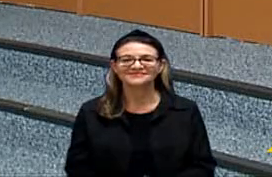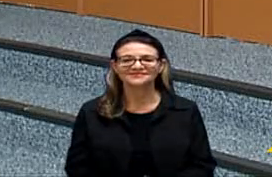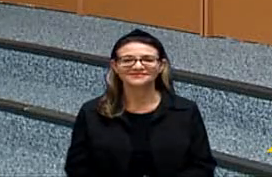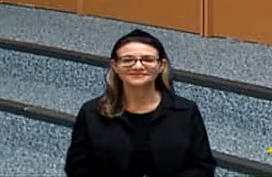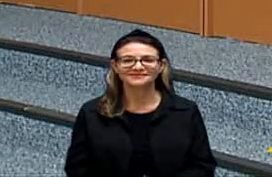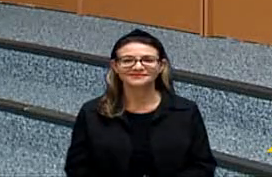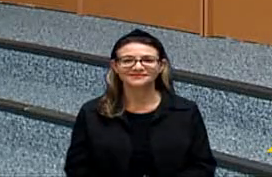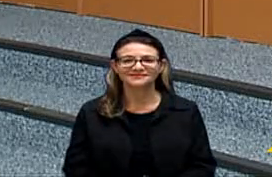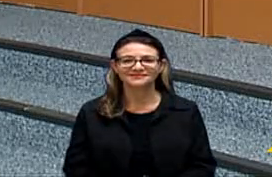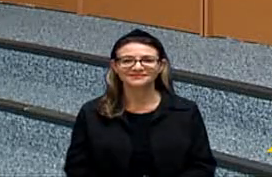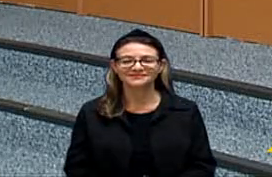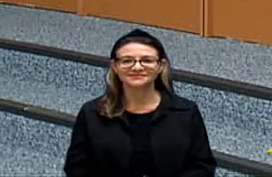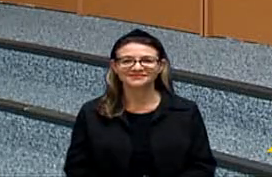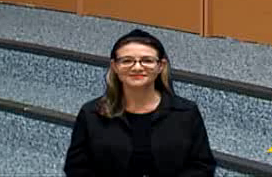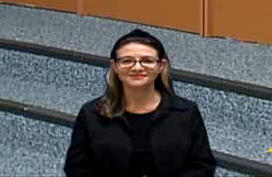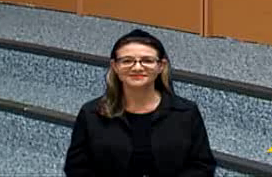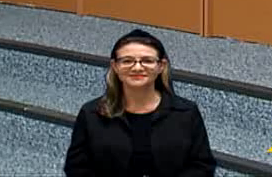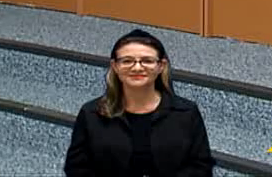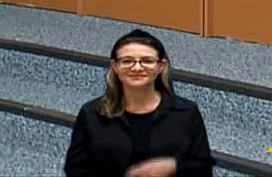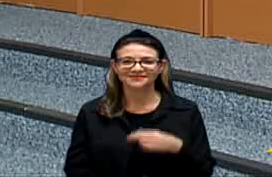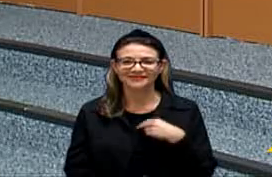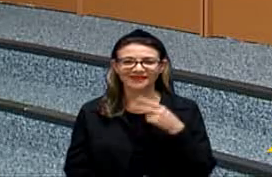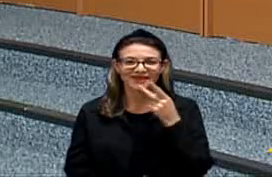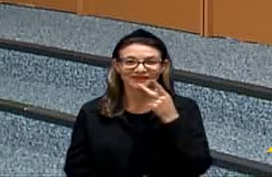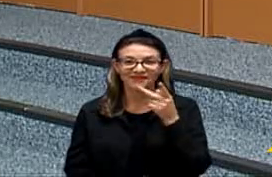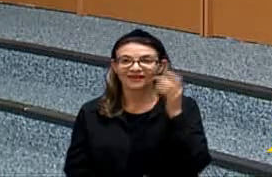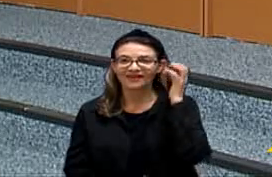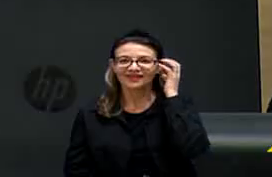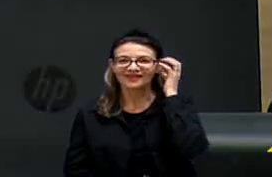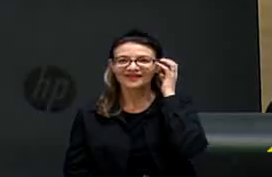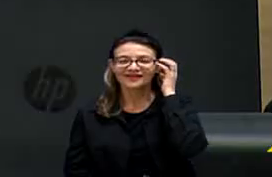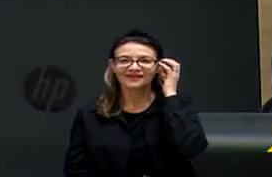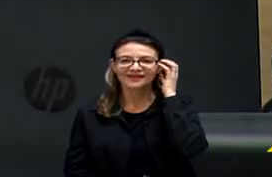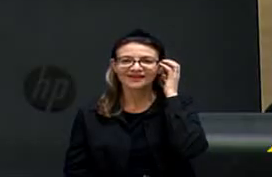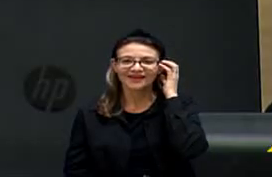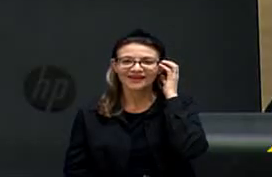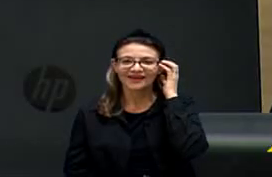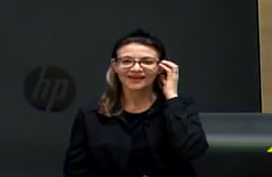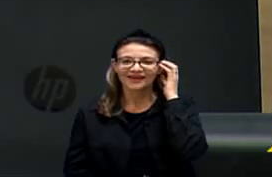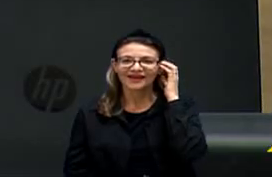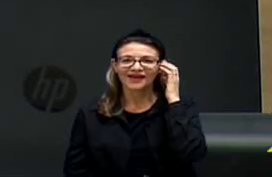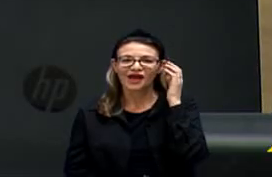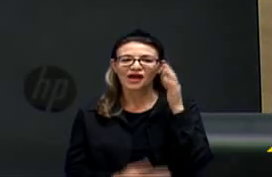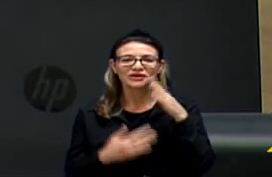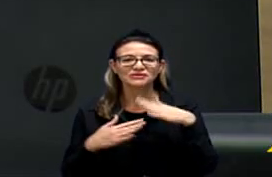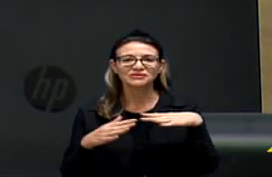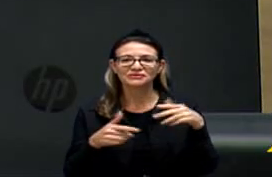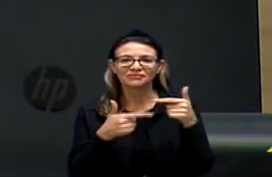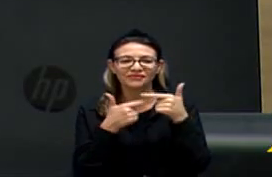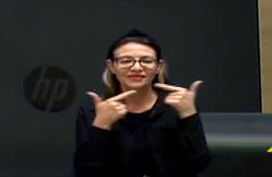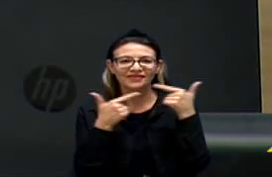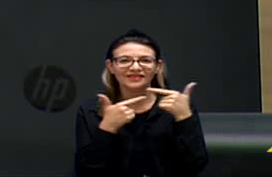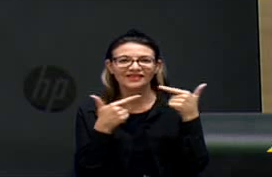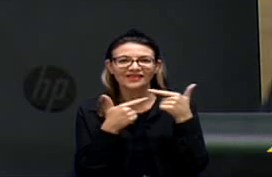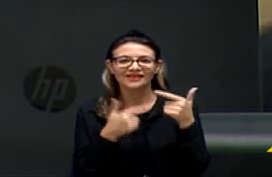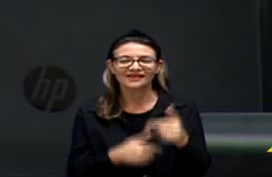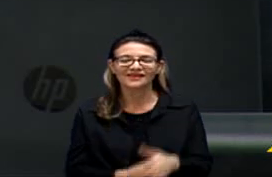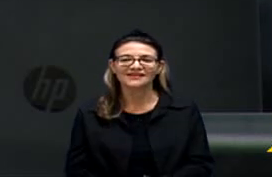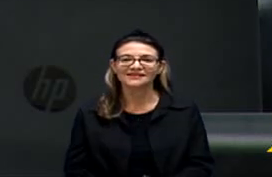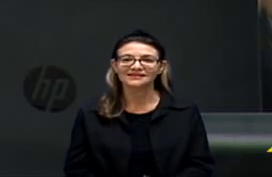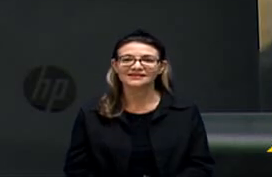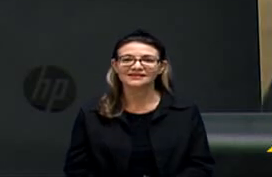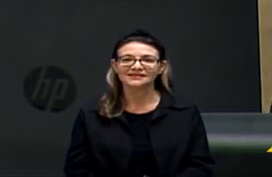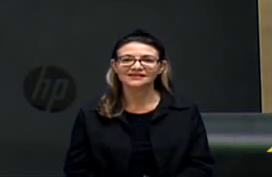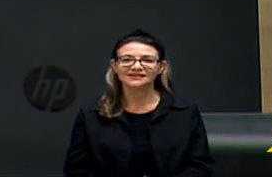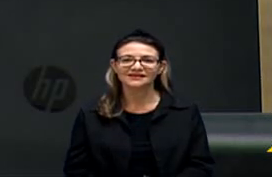vergonha eu falei falei na rádio lá olha só você viu que os homens tiraram sarro de mim depois tirar eles não